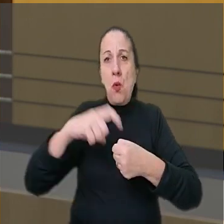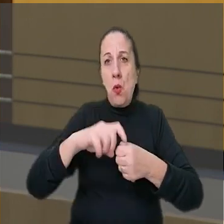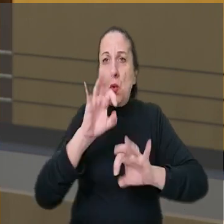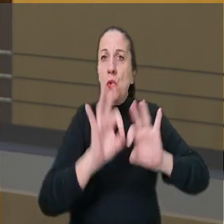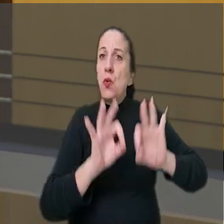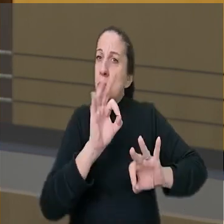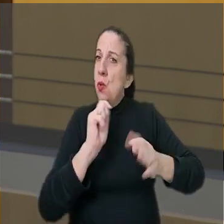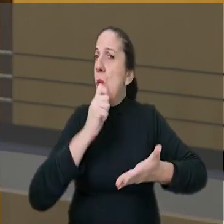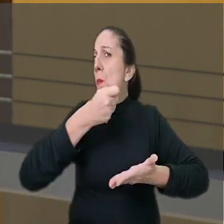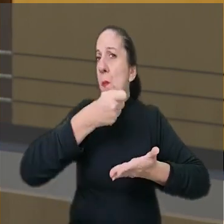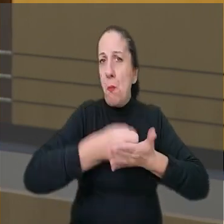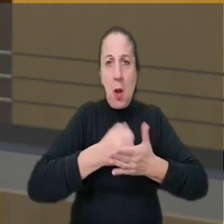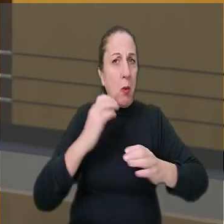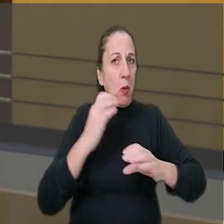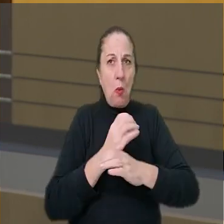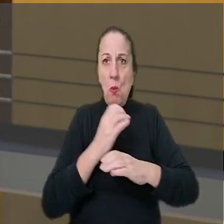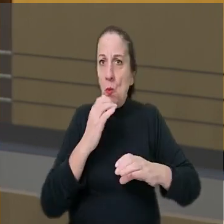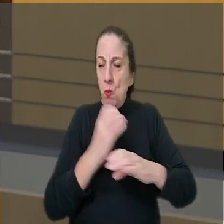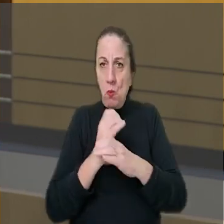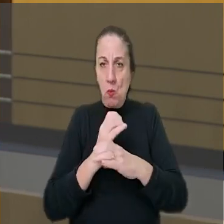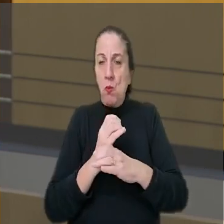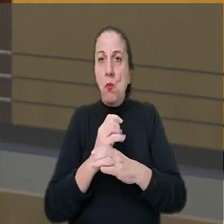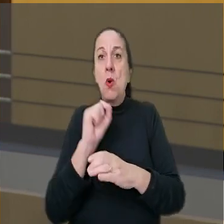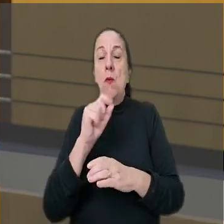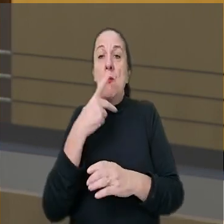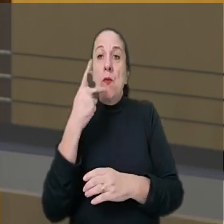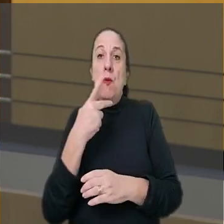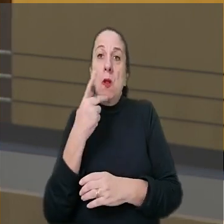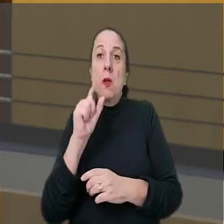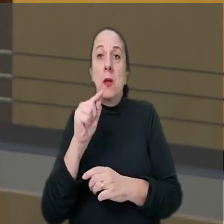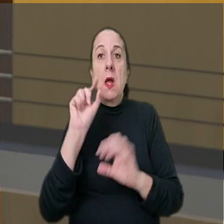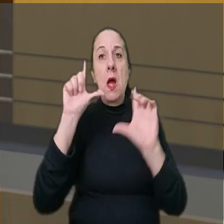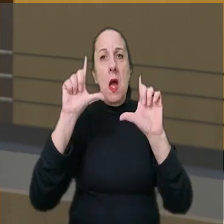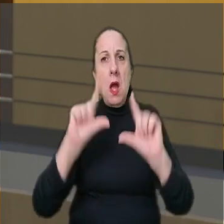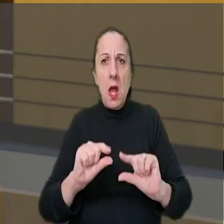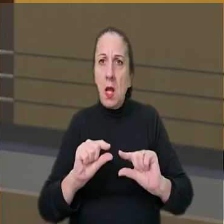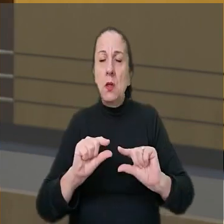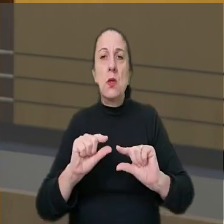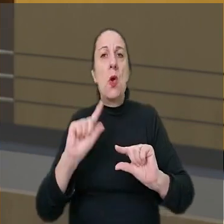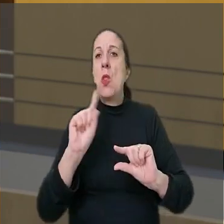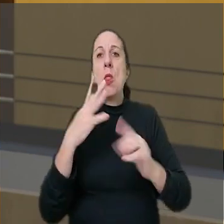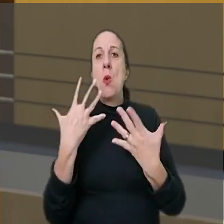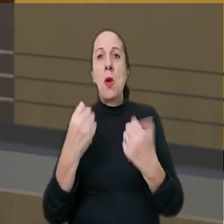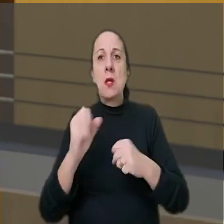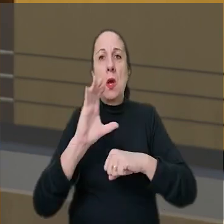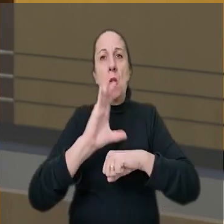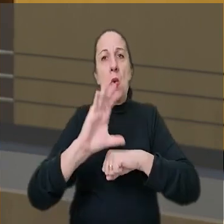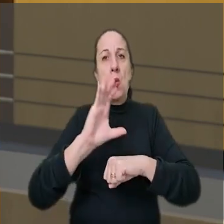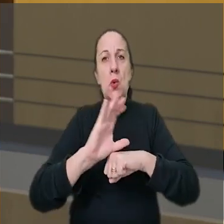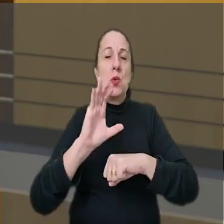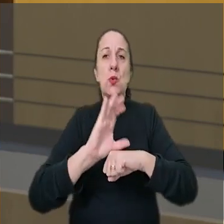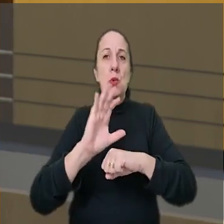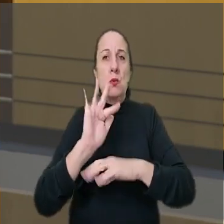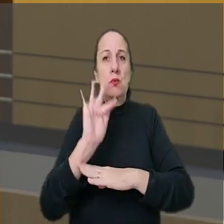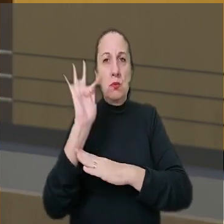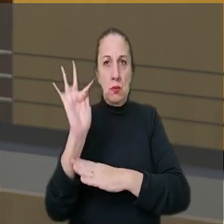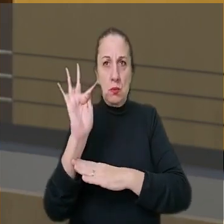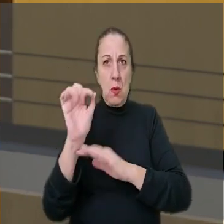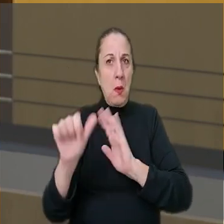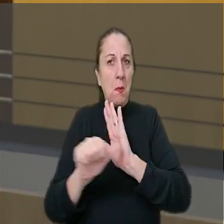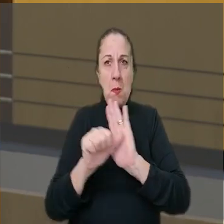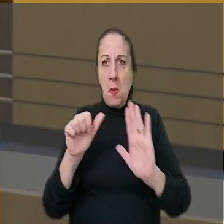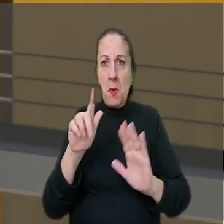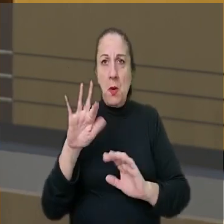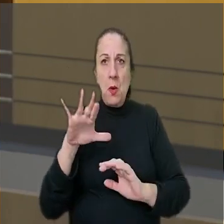voltaram à Justiça para pedir o pagamento integral, com a alegação de que a redução violaria a Constituição da República.